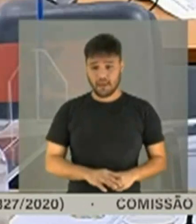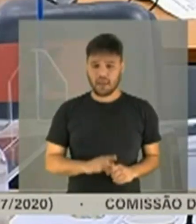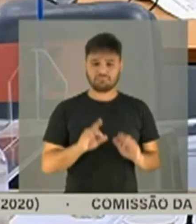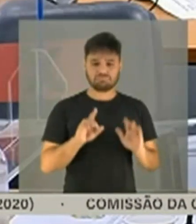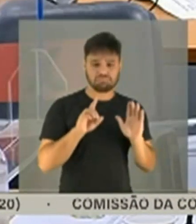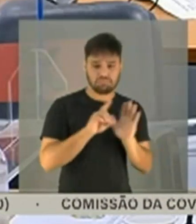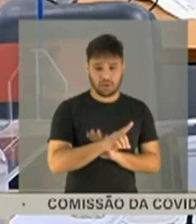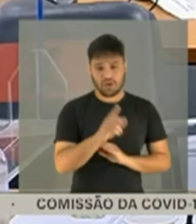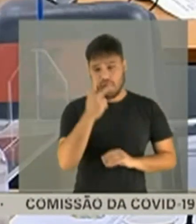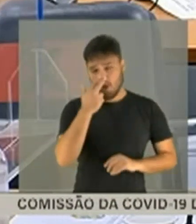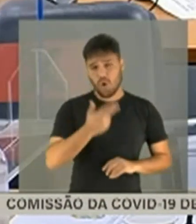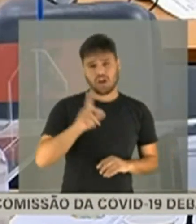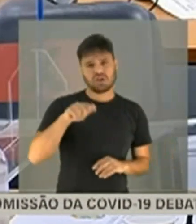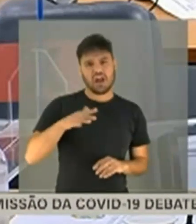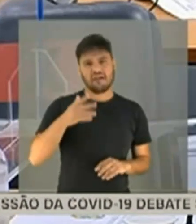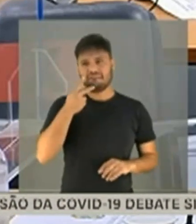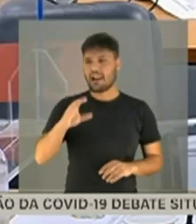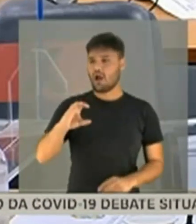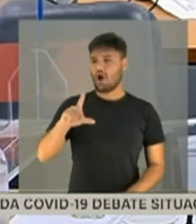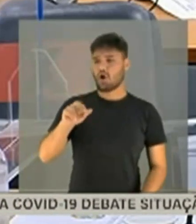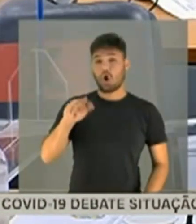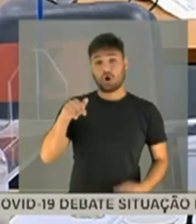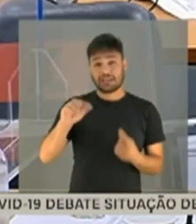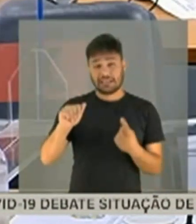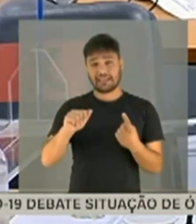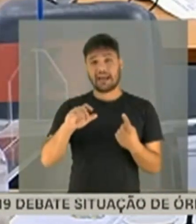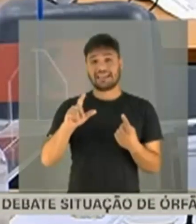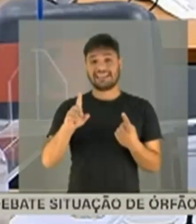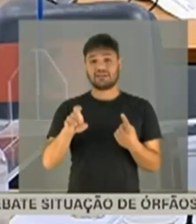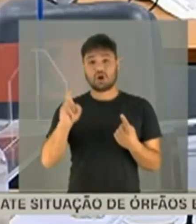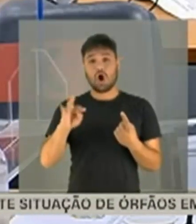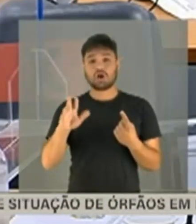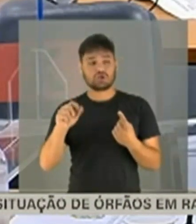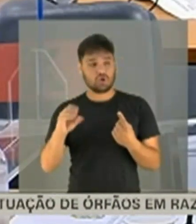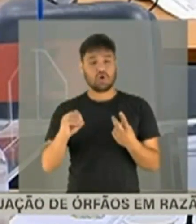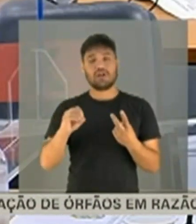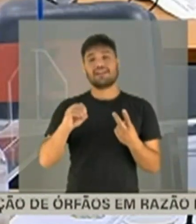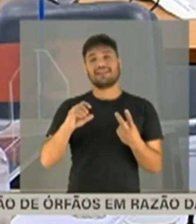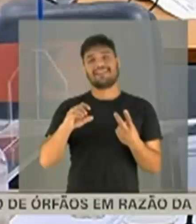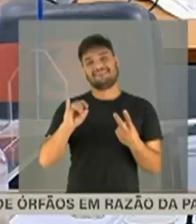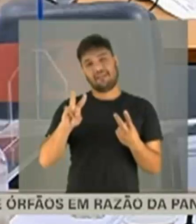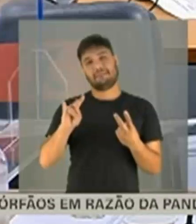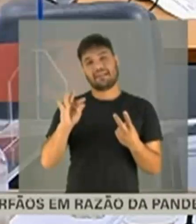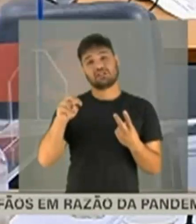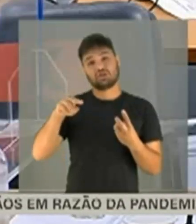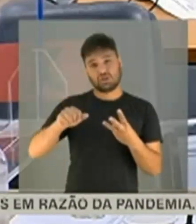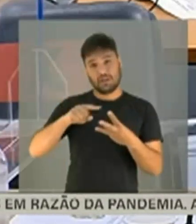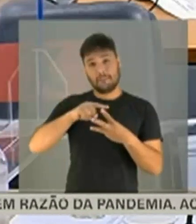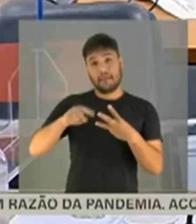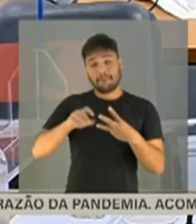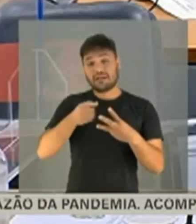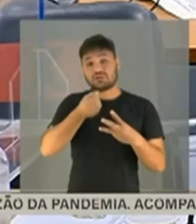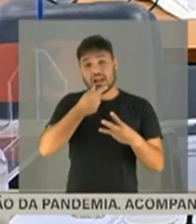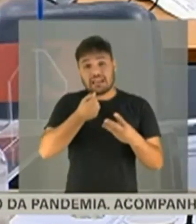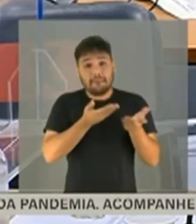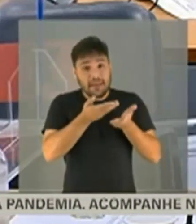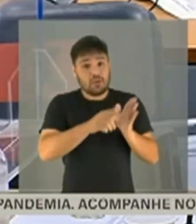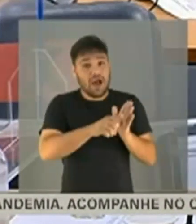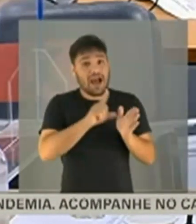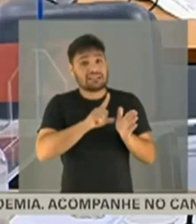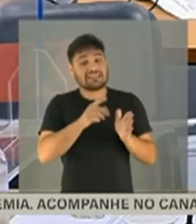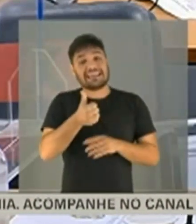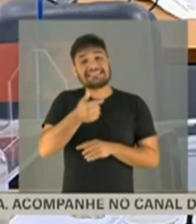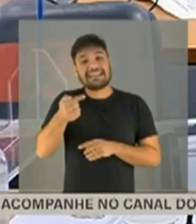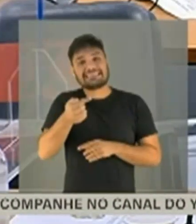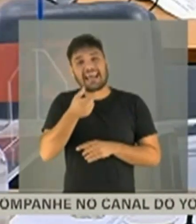perguntar, acho que são o pessoal só fala em cloroquina, hidroxicloroquina e ivermectina. Mas o tratamento precoce envolve